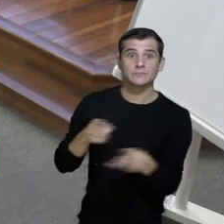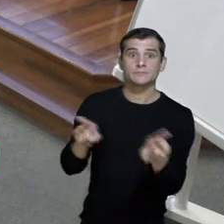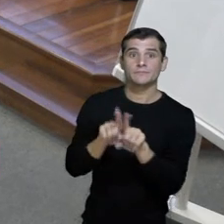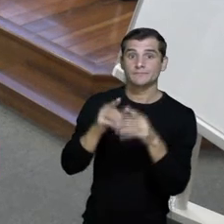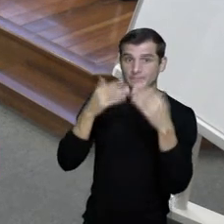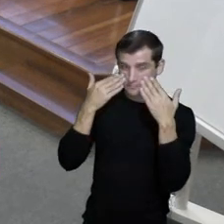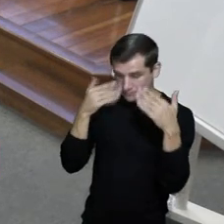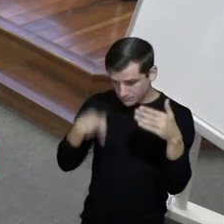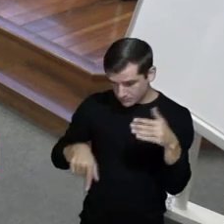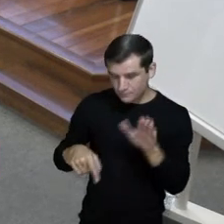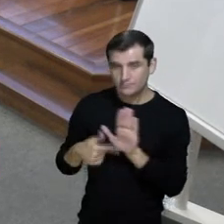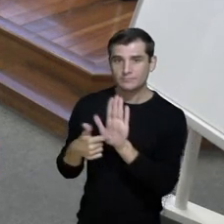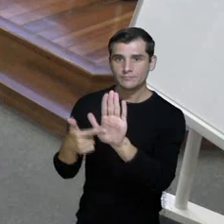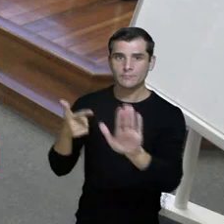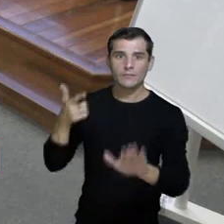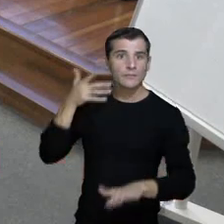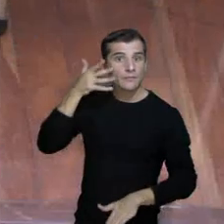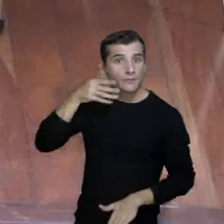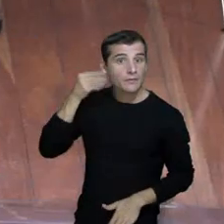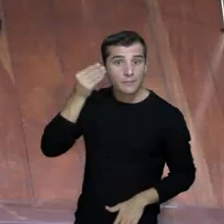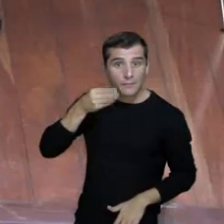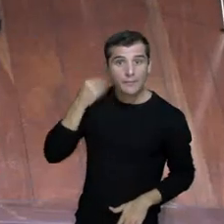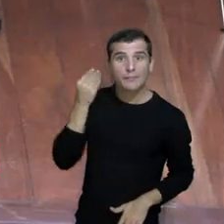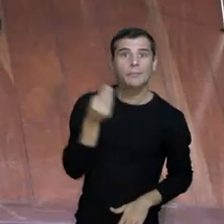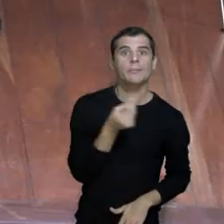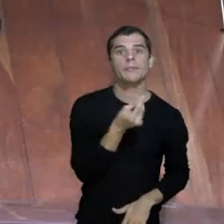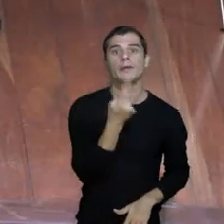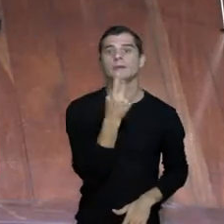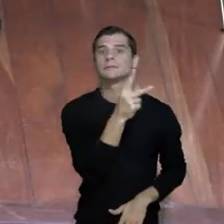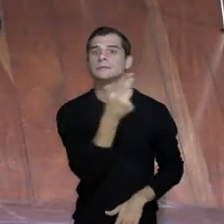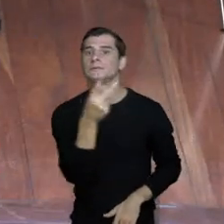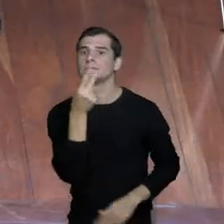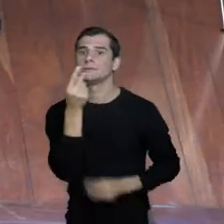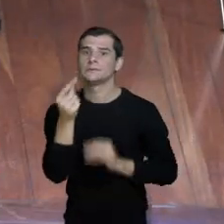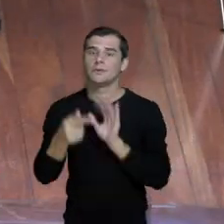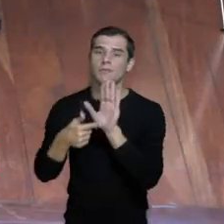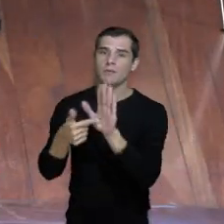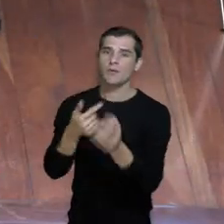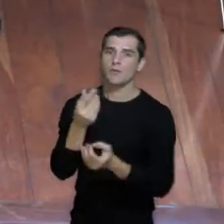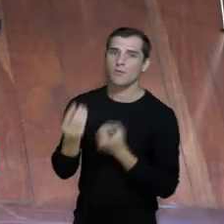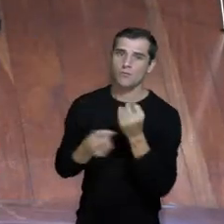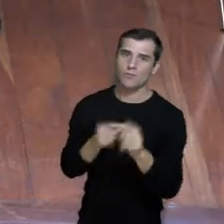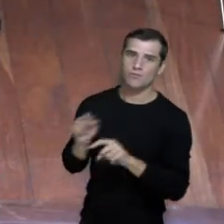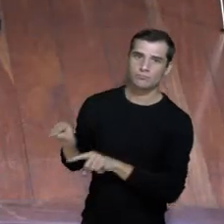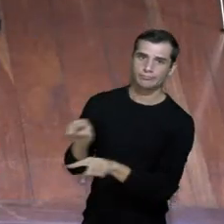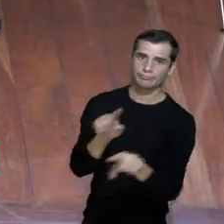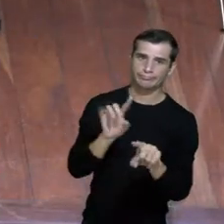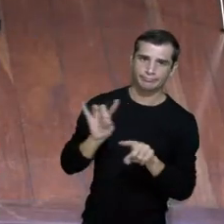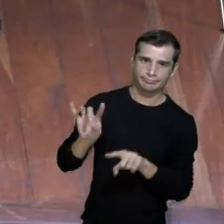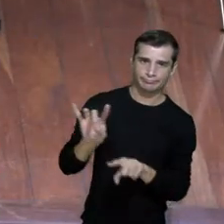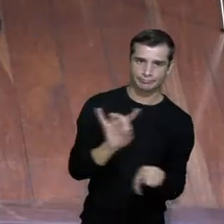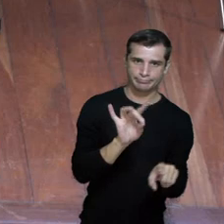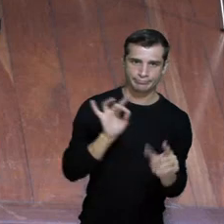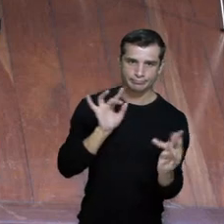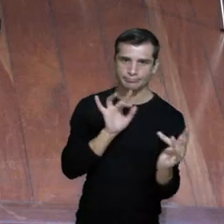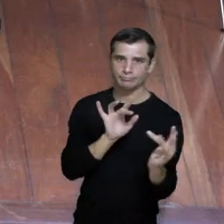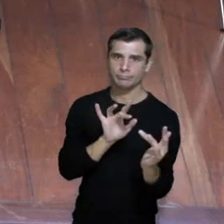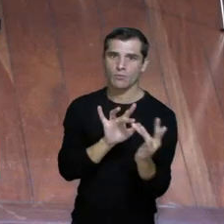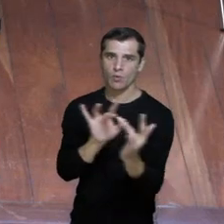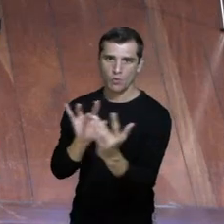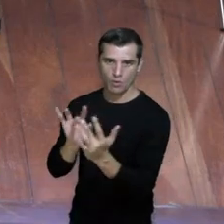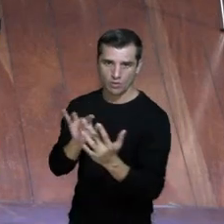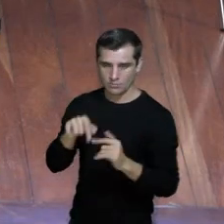com eh contribuindo Com as experiências de vocês para esses diferentes públicos que a gente quer alcançar com o programa então muito obrigada mais uma